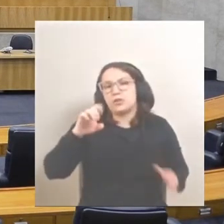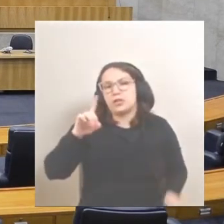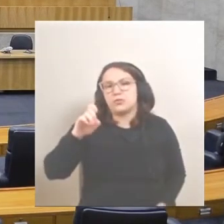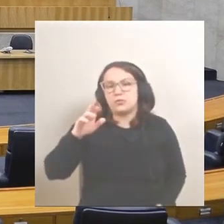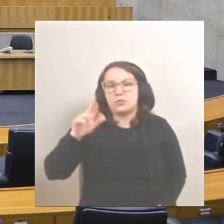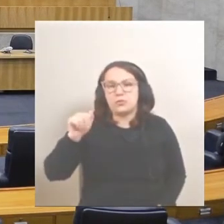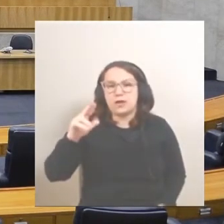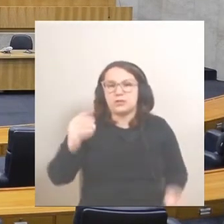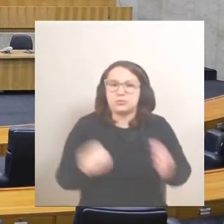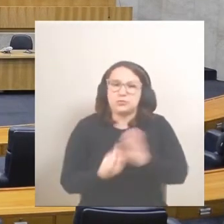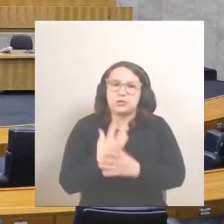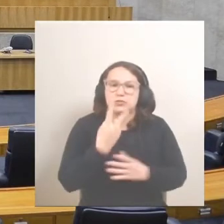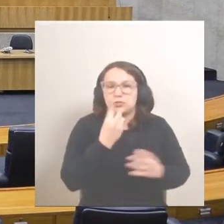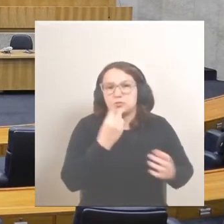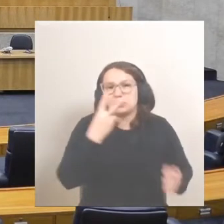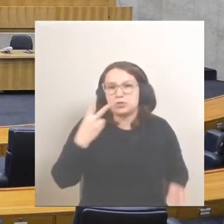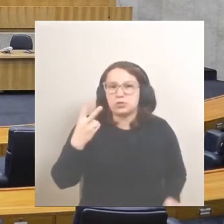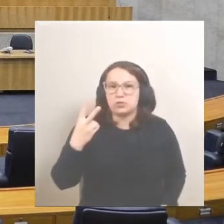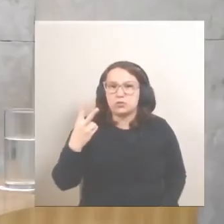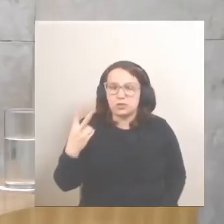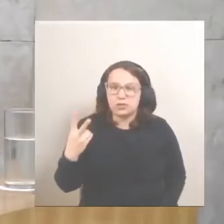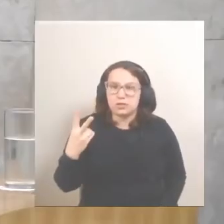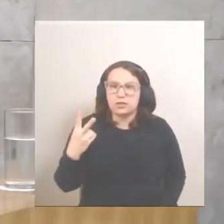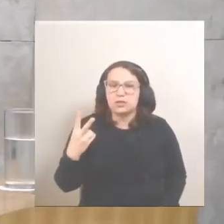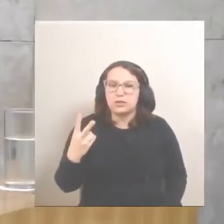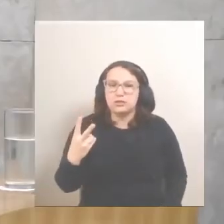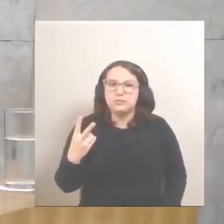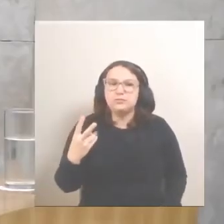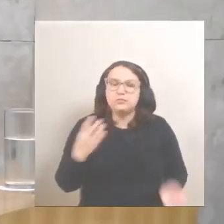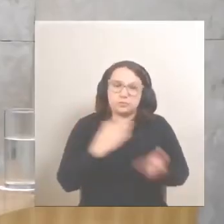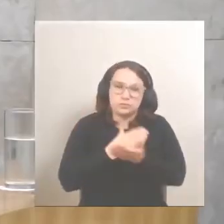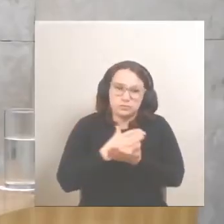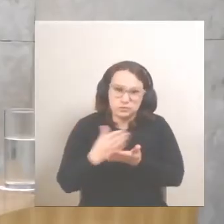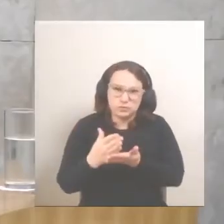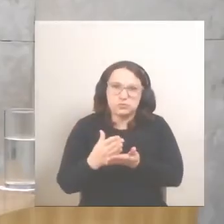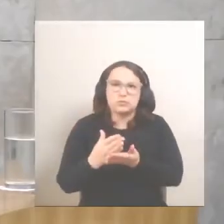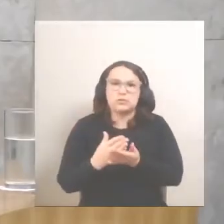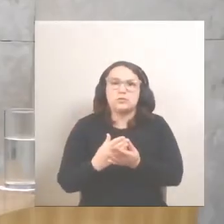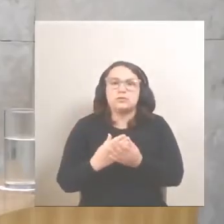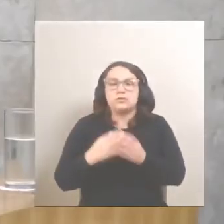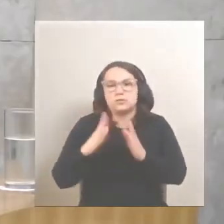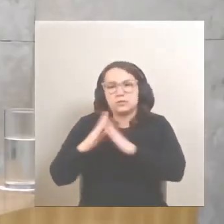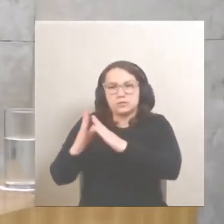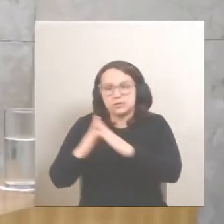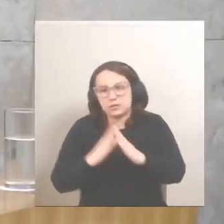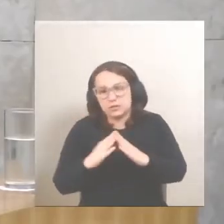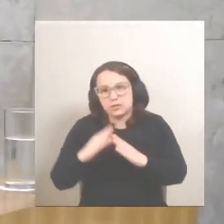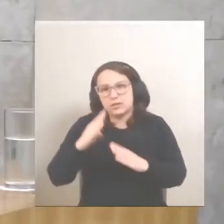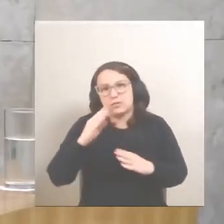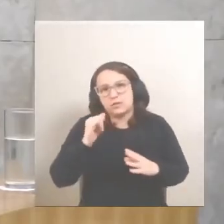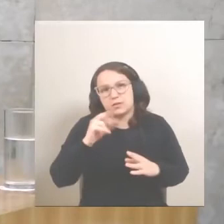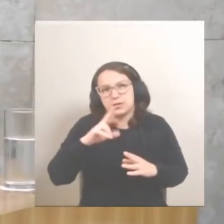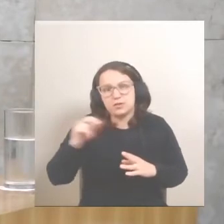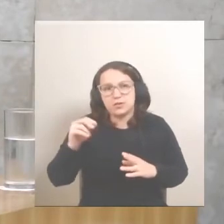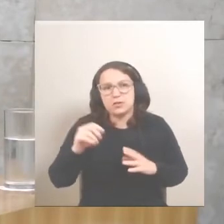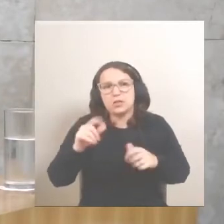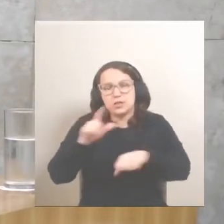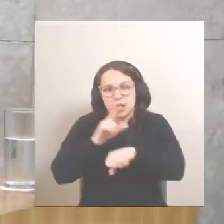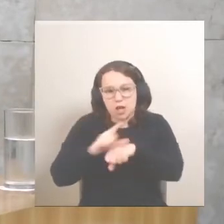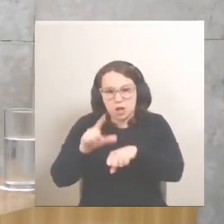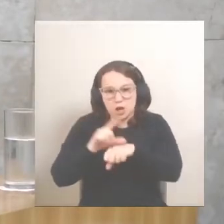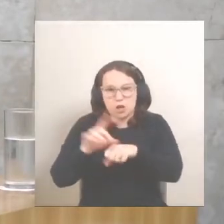ano de 2002 por Eduardo Brás. Desde o início, tem como sede o bairro do Limão. Além da loja